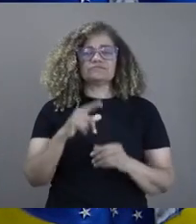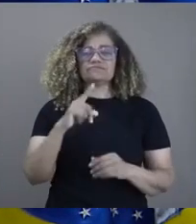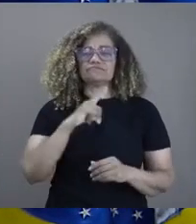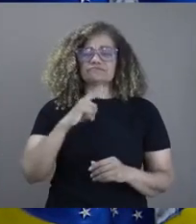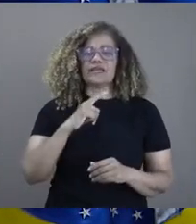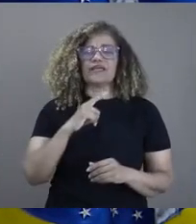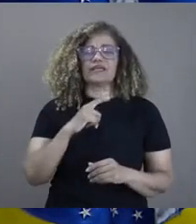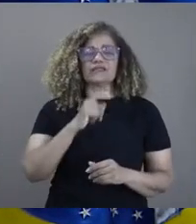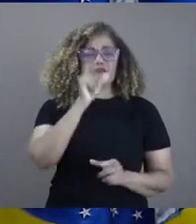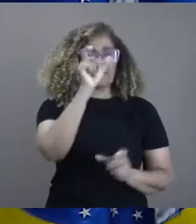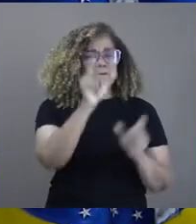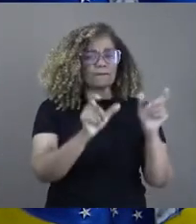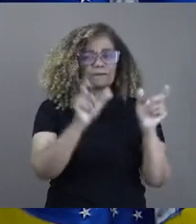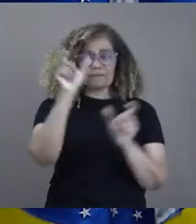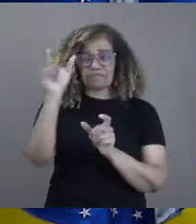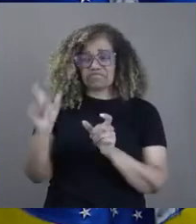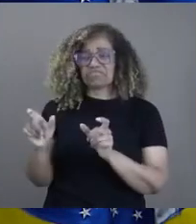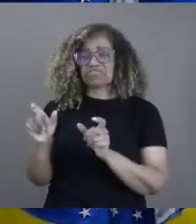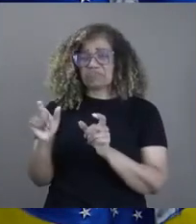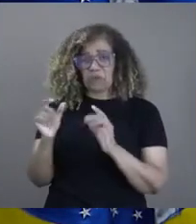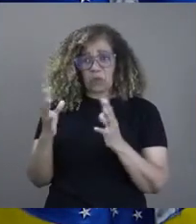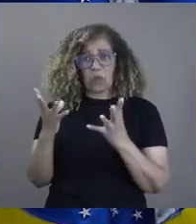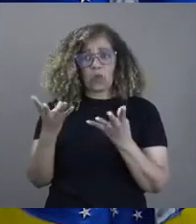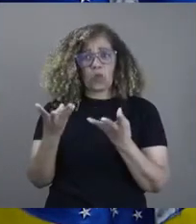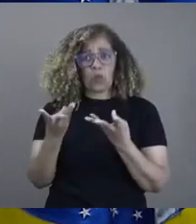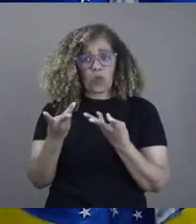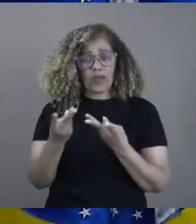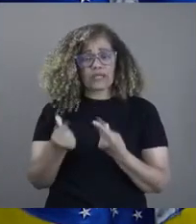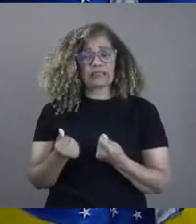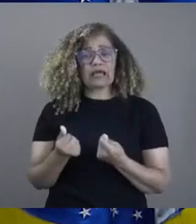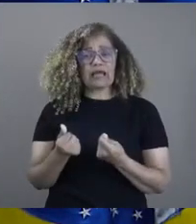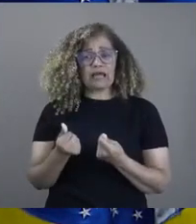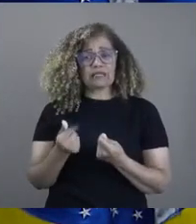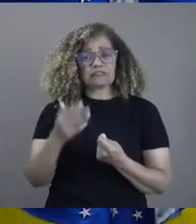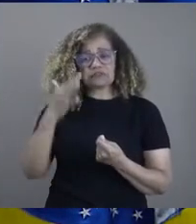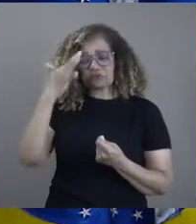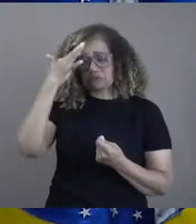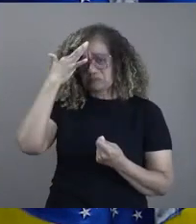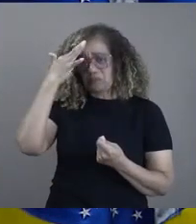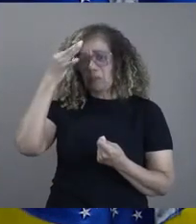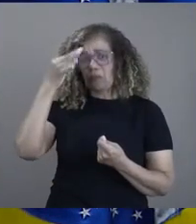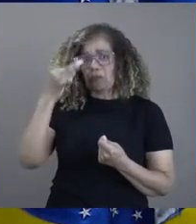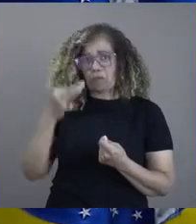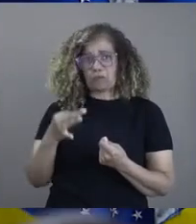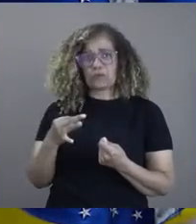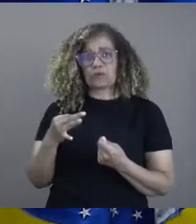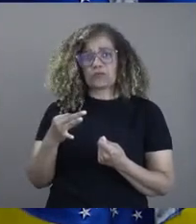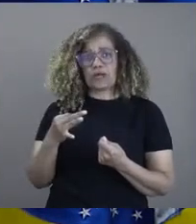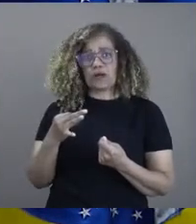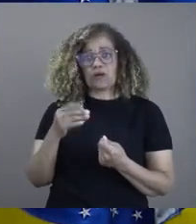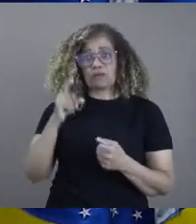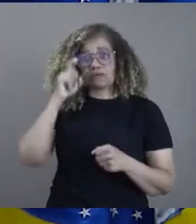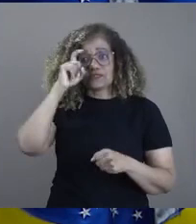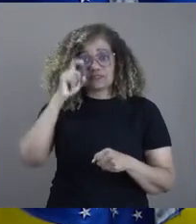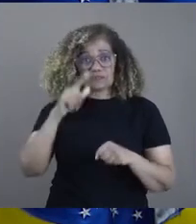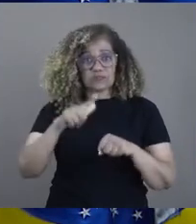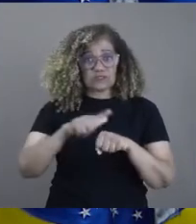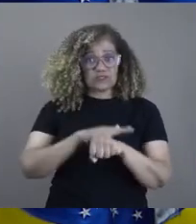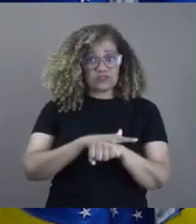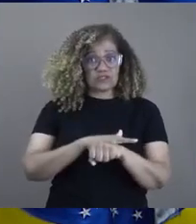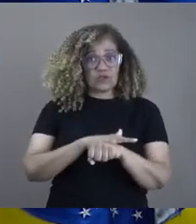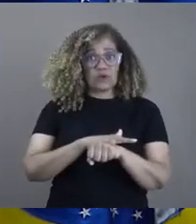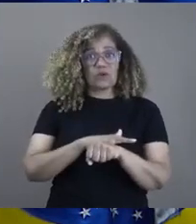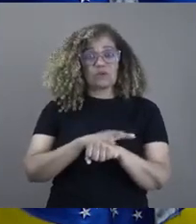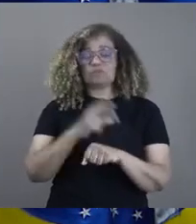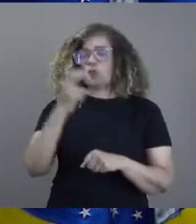gente das qualidades Morais no caso de Espiridião a mim também